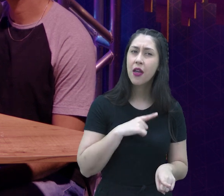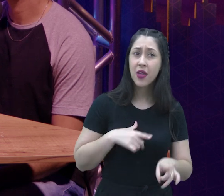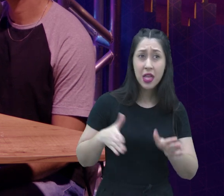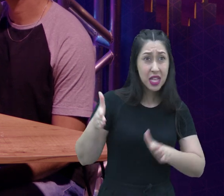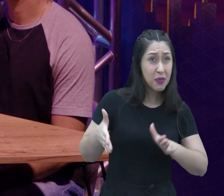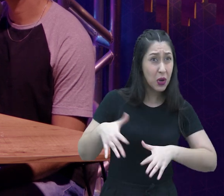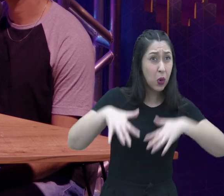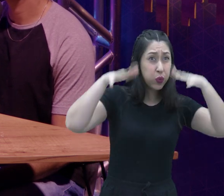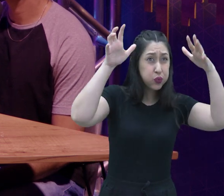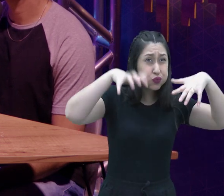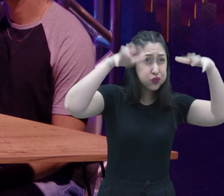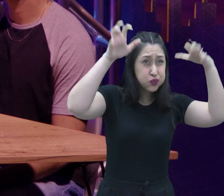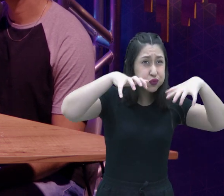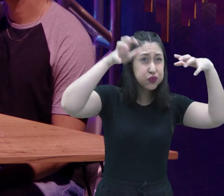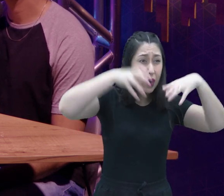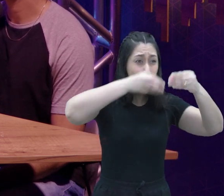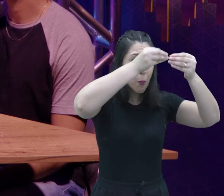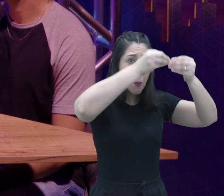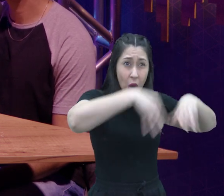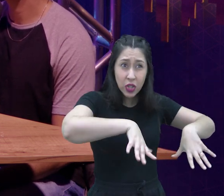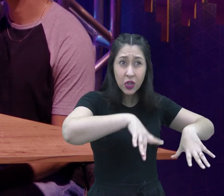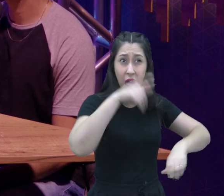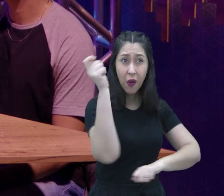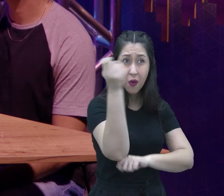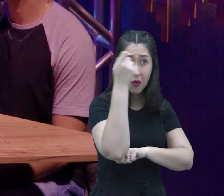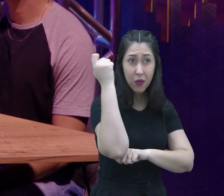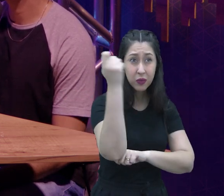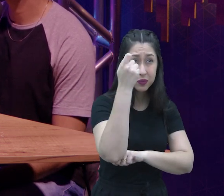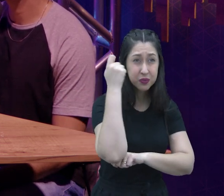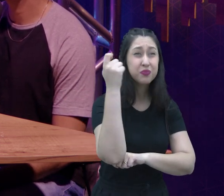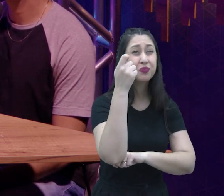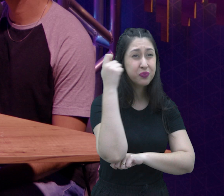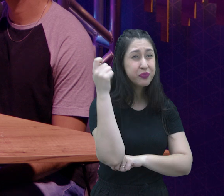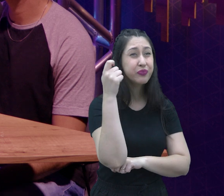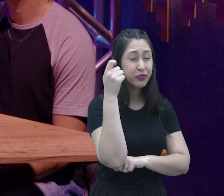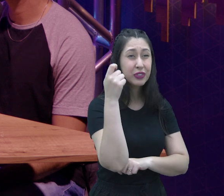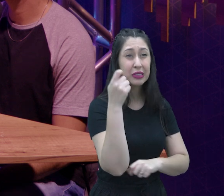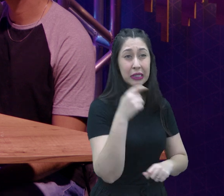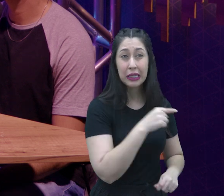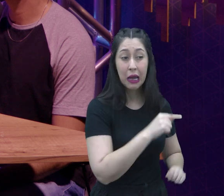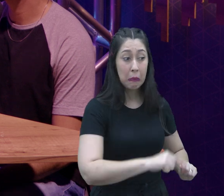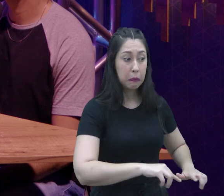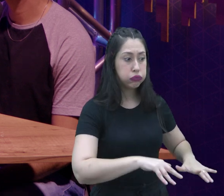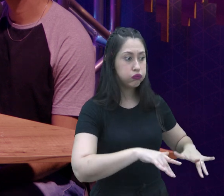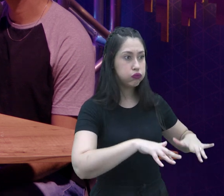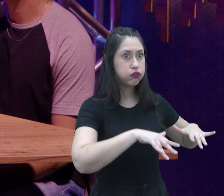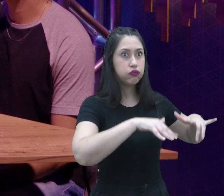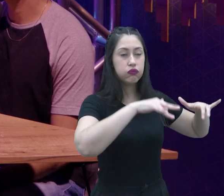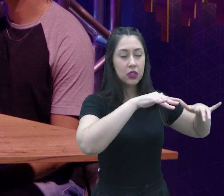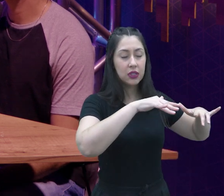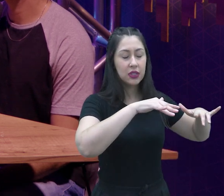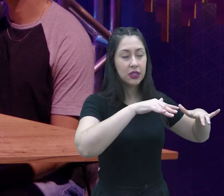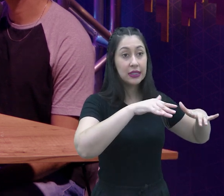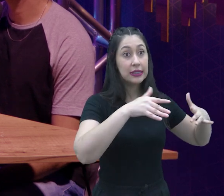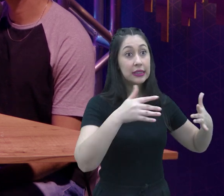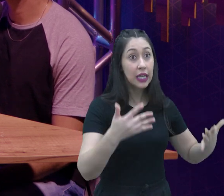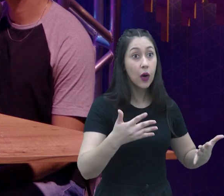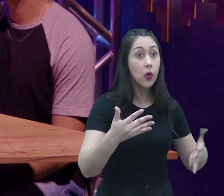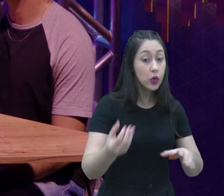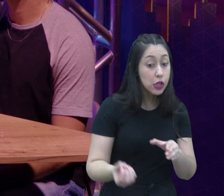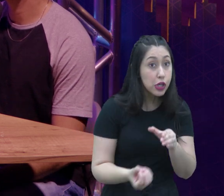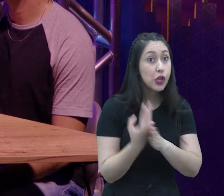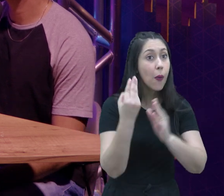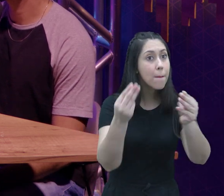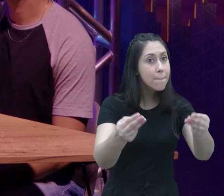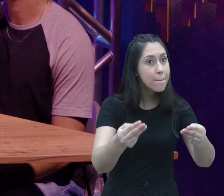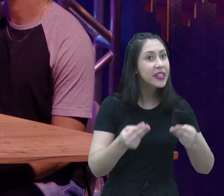né, que prejudicaram muito o estado, né, do Rio Grande do Sul, a gente teve